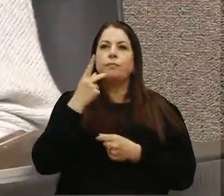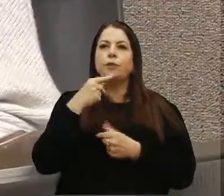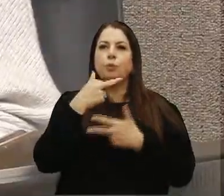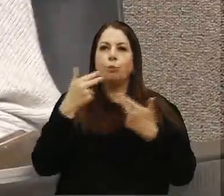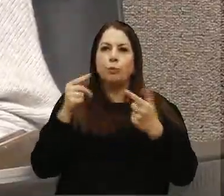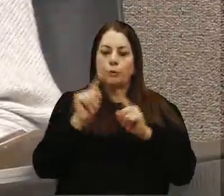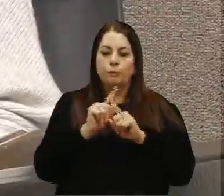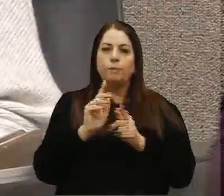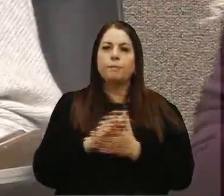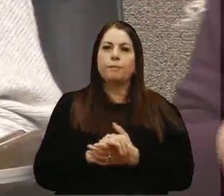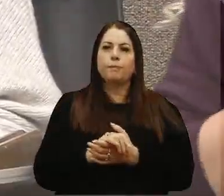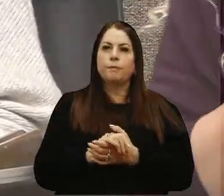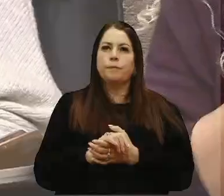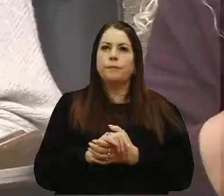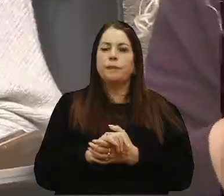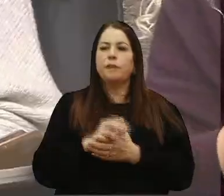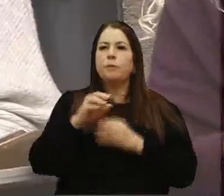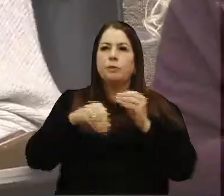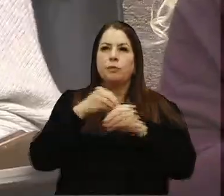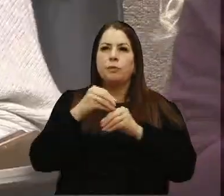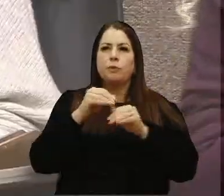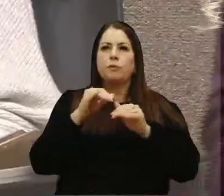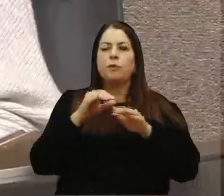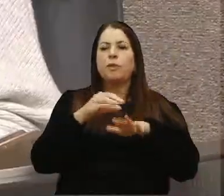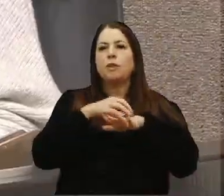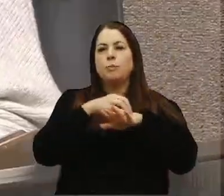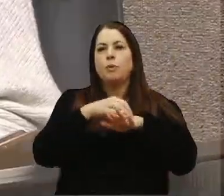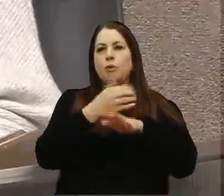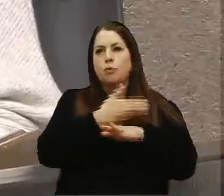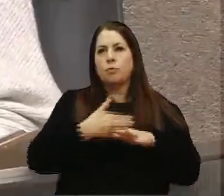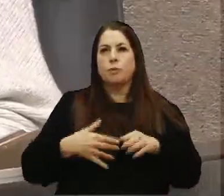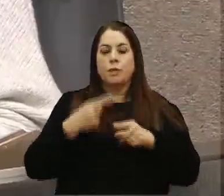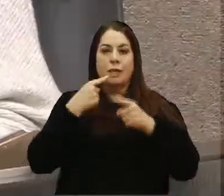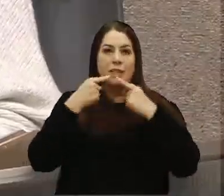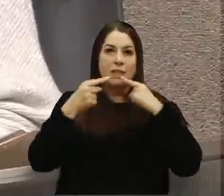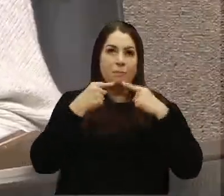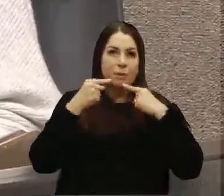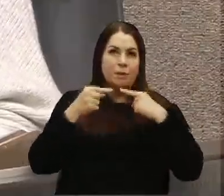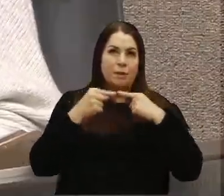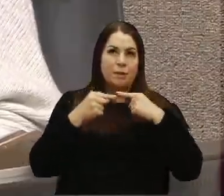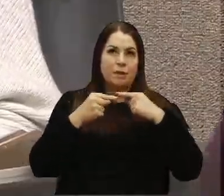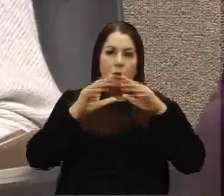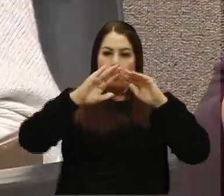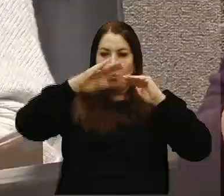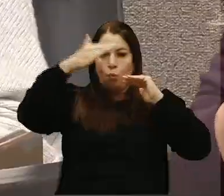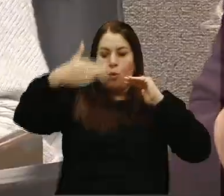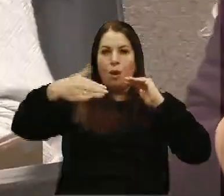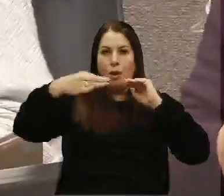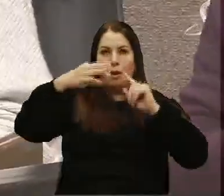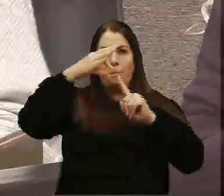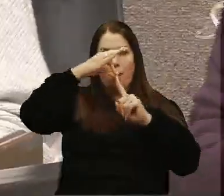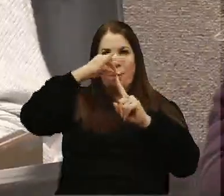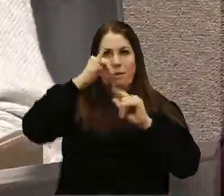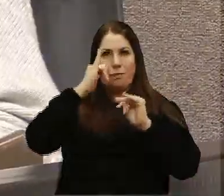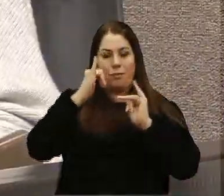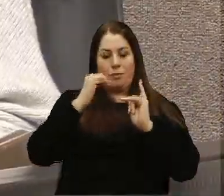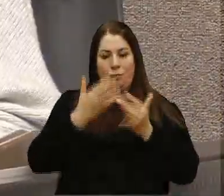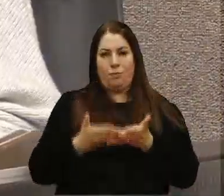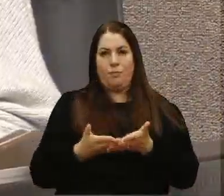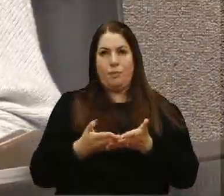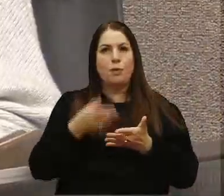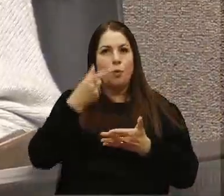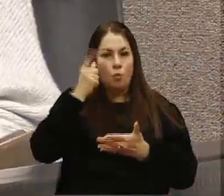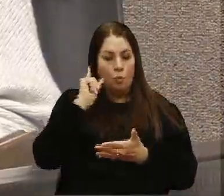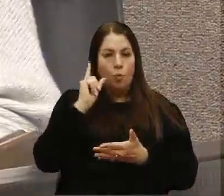outra questão que também envolve o transporte coletivo é a reclamação dos abrigos de ônibus, das paradas de ônibus. E